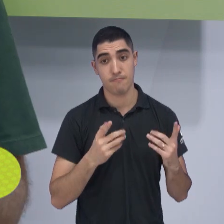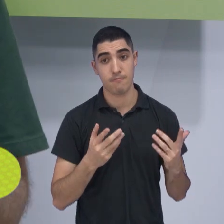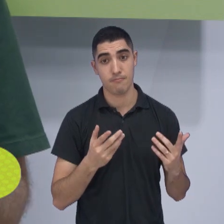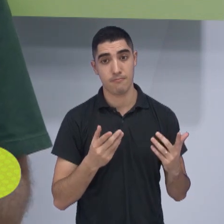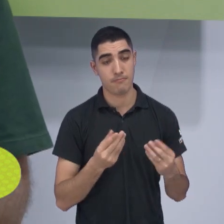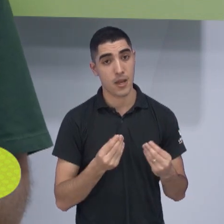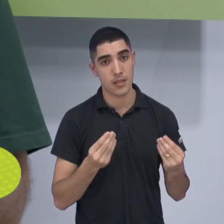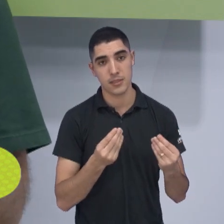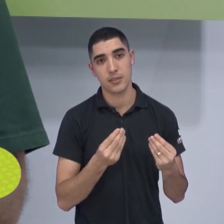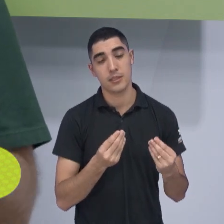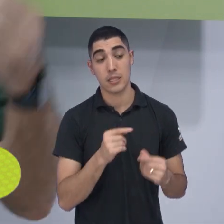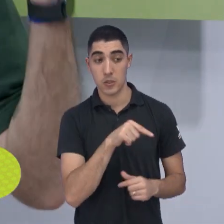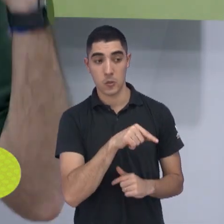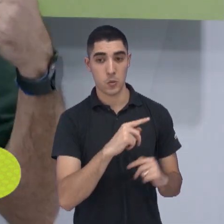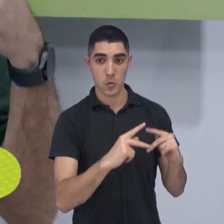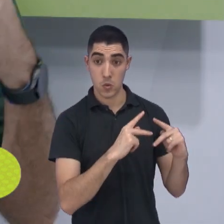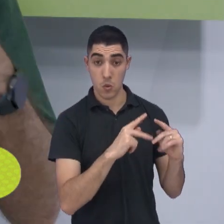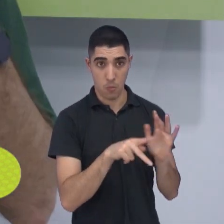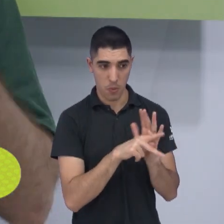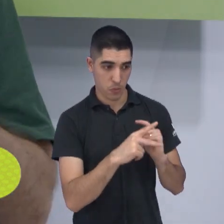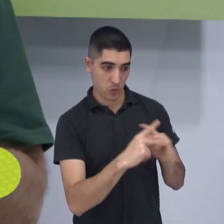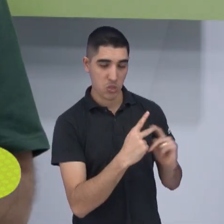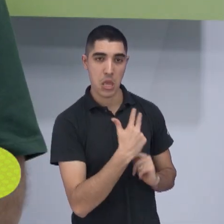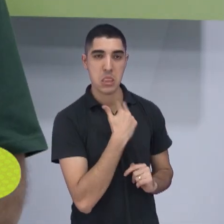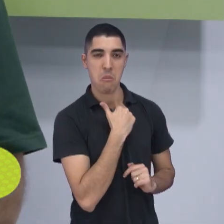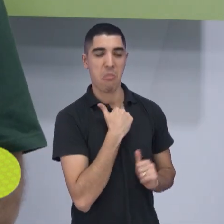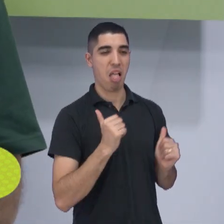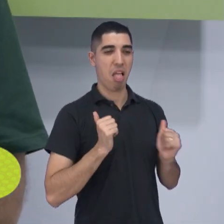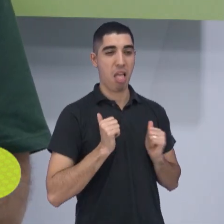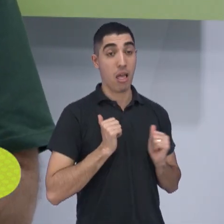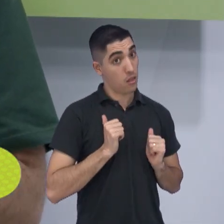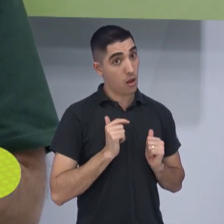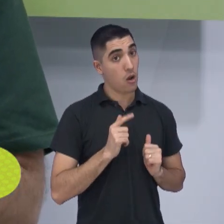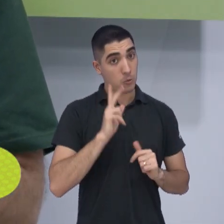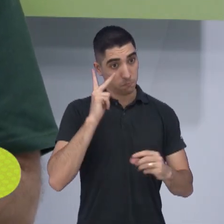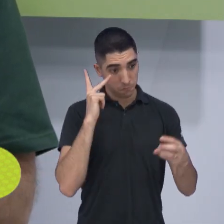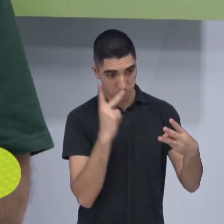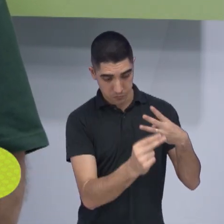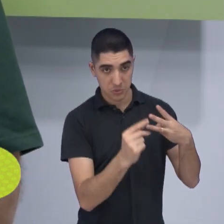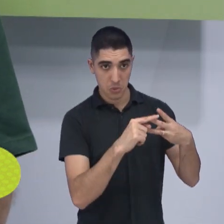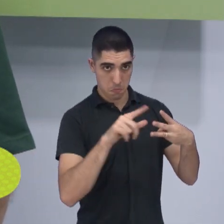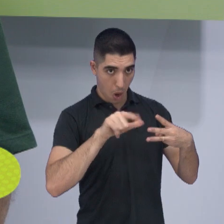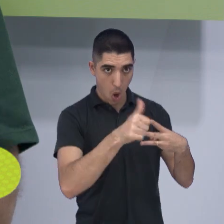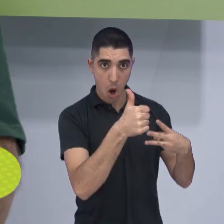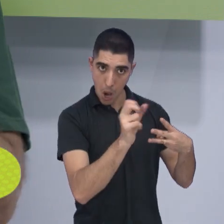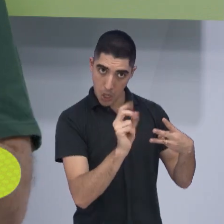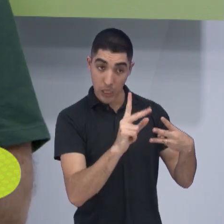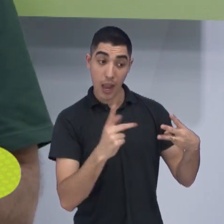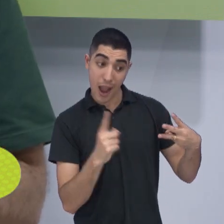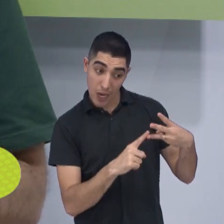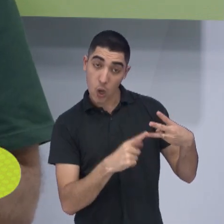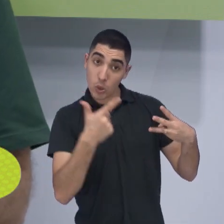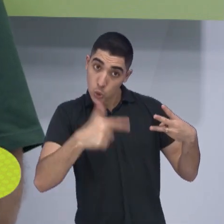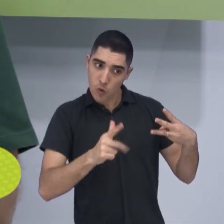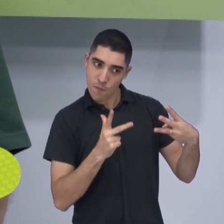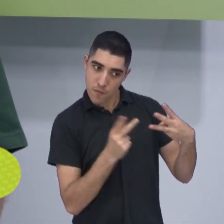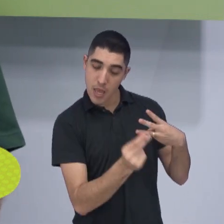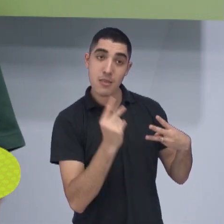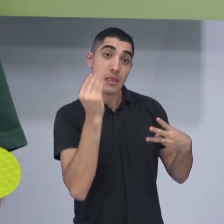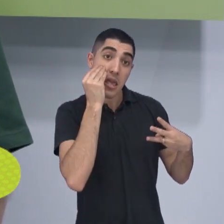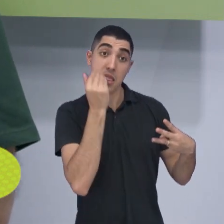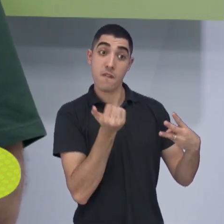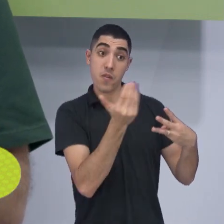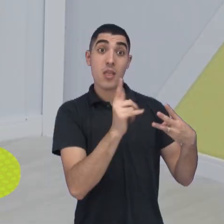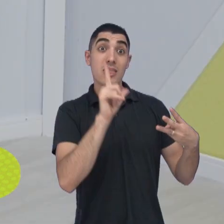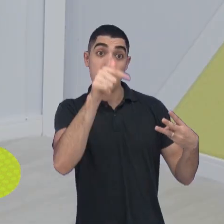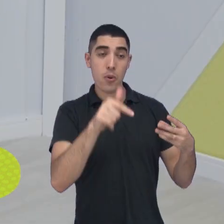não pode dar sopa para o azar. Foi bem contra o Bauru, ganhou e tem que vencer fora de casa para seguir bem, já que tem 2 jogos em casa